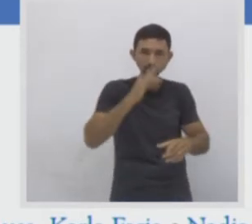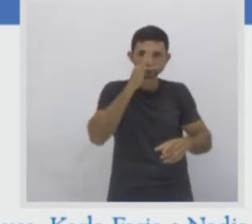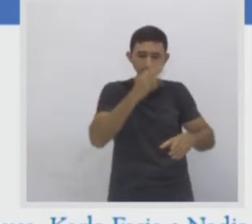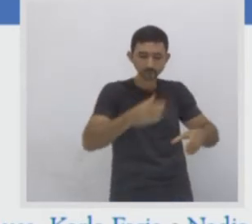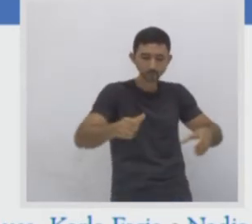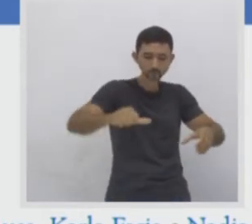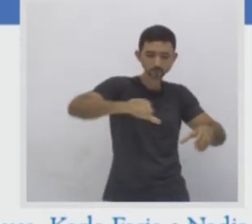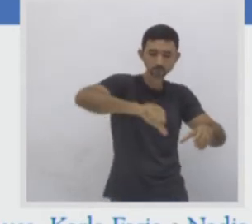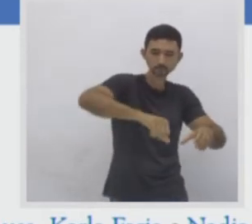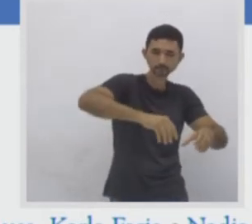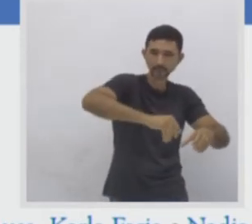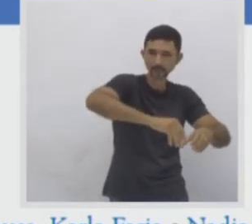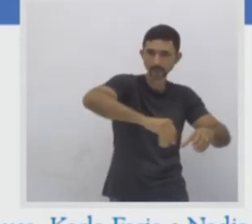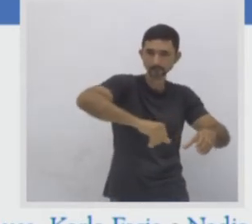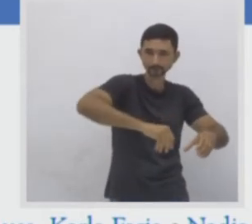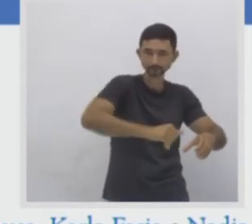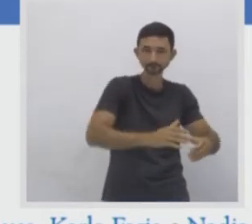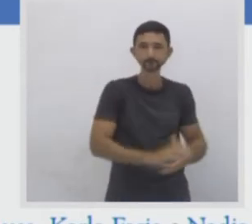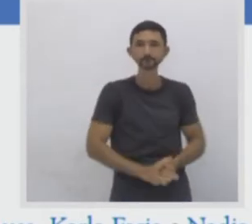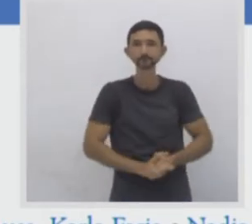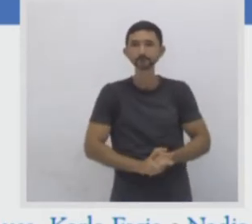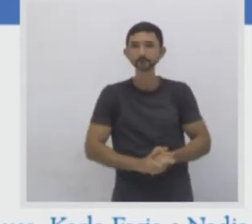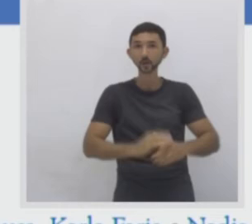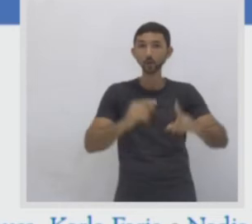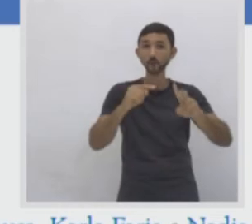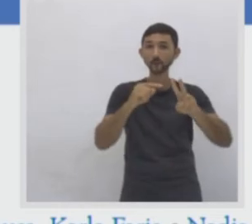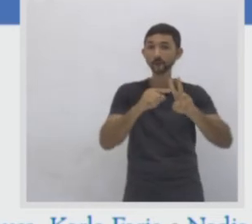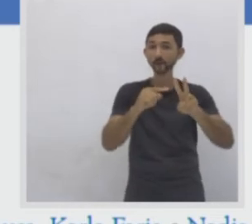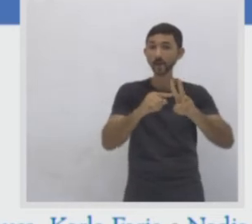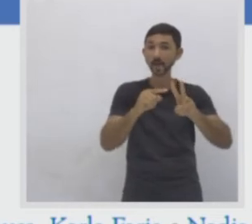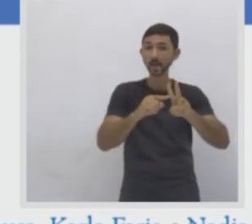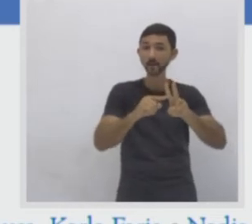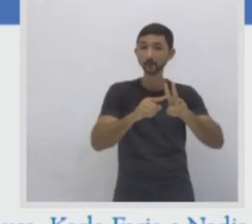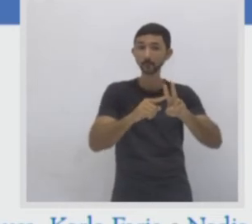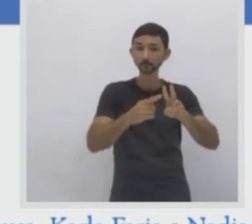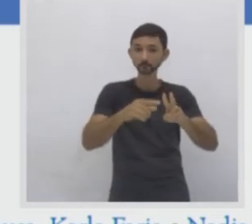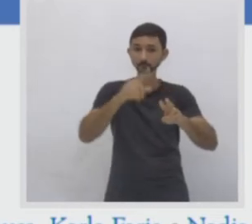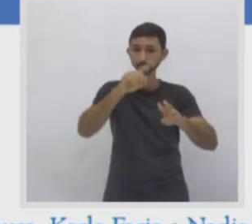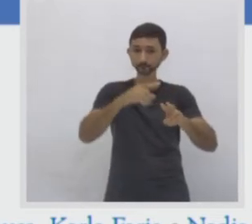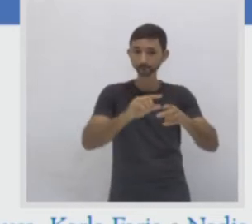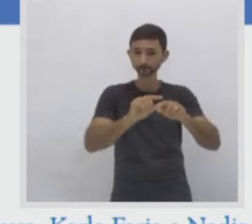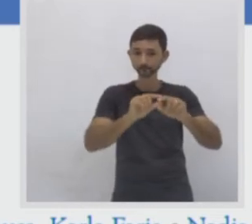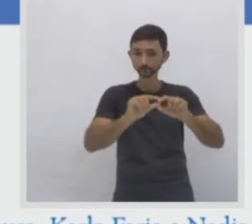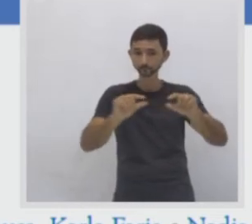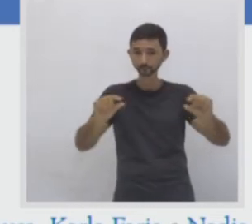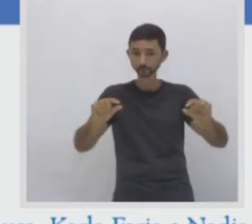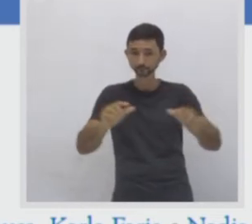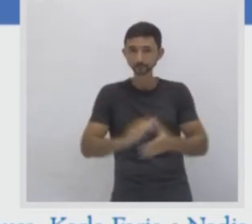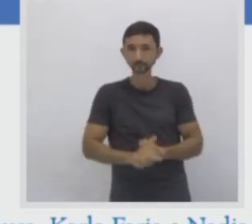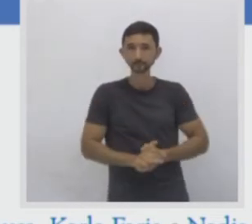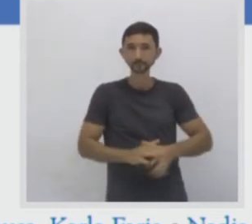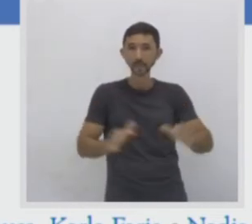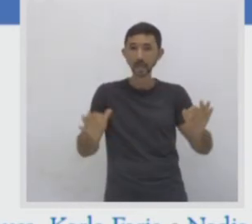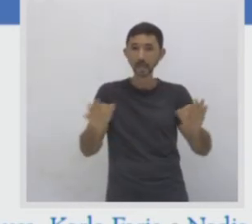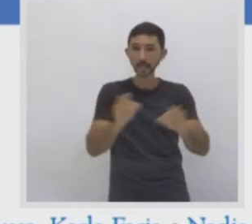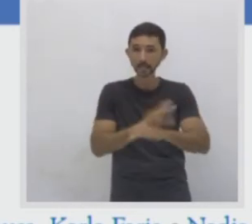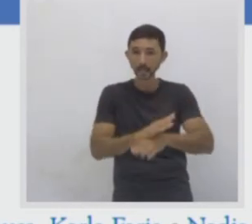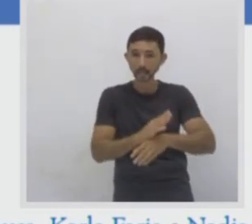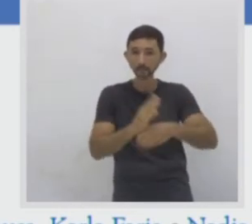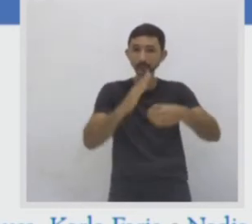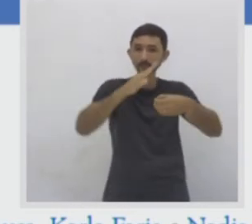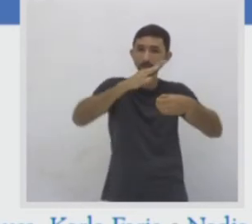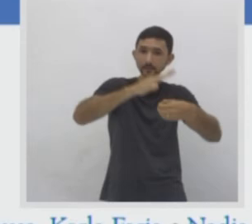plantas. Olha como esses verbos estão destacados. Acabe, tampe, limpe e coloque.